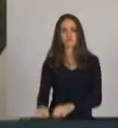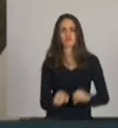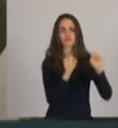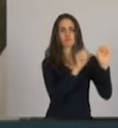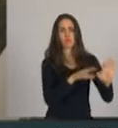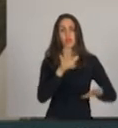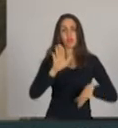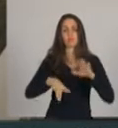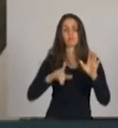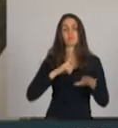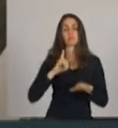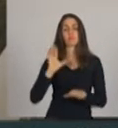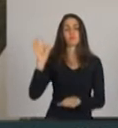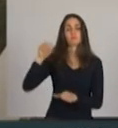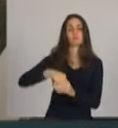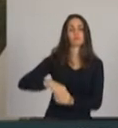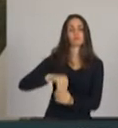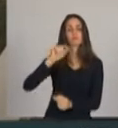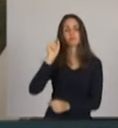que colocam ali